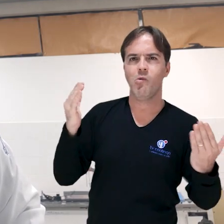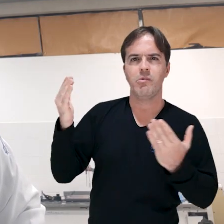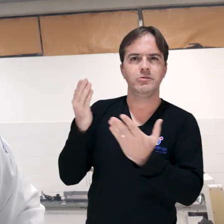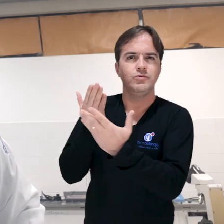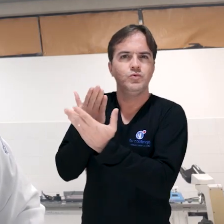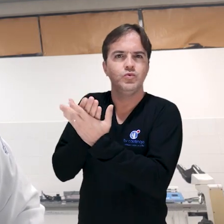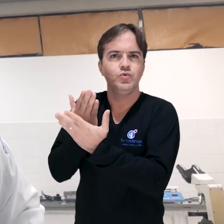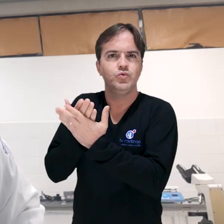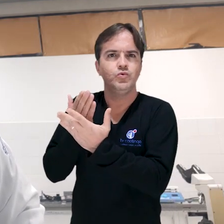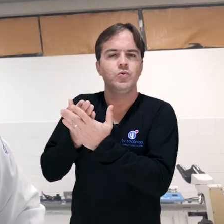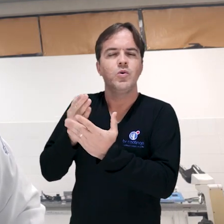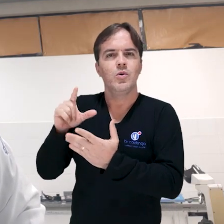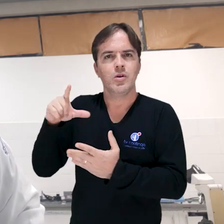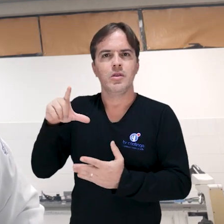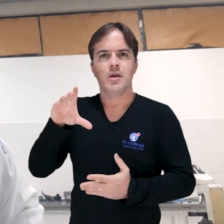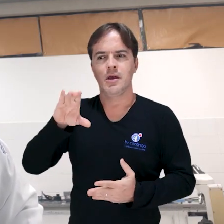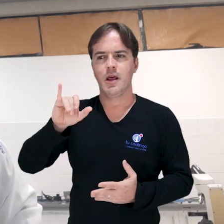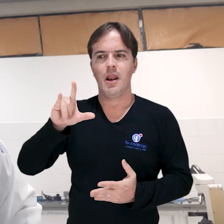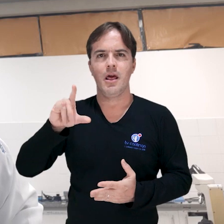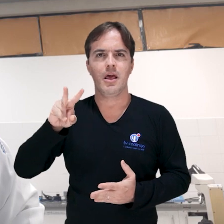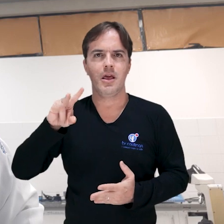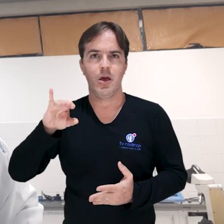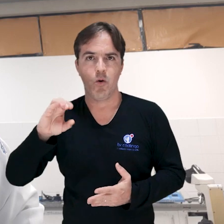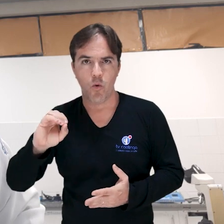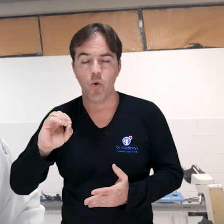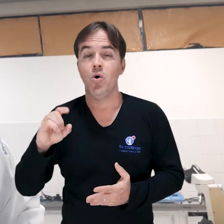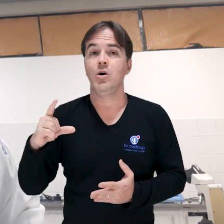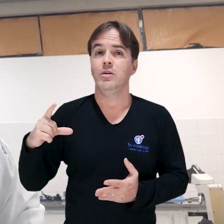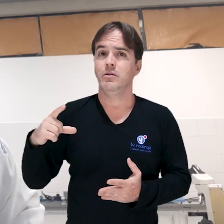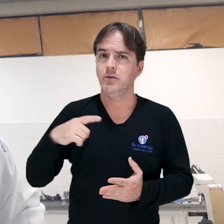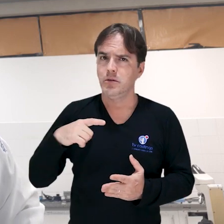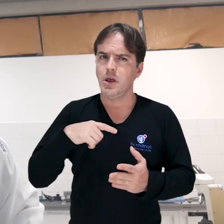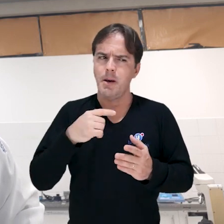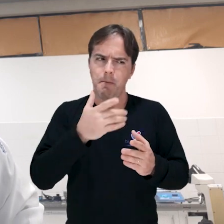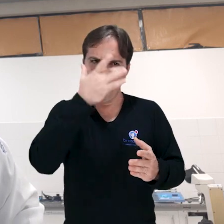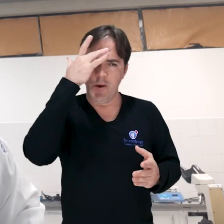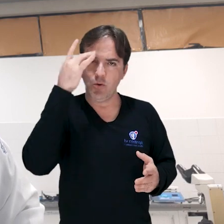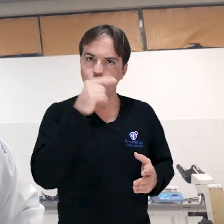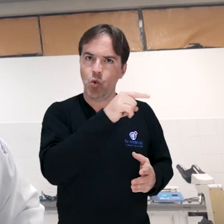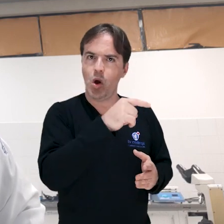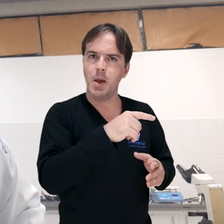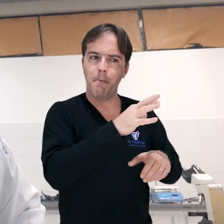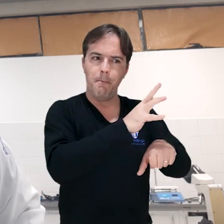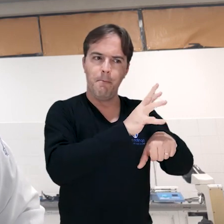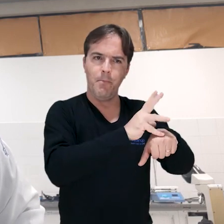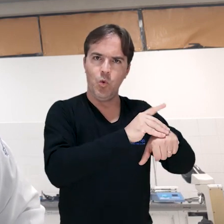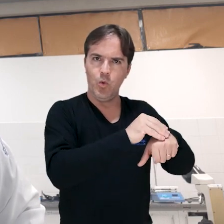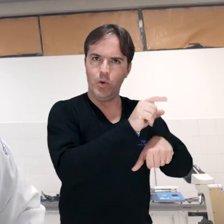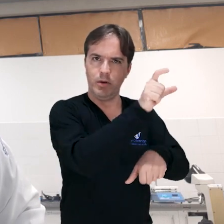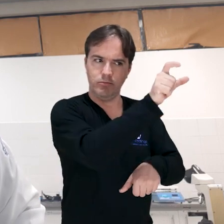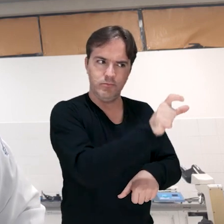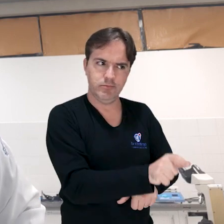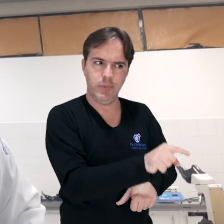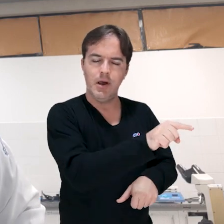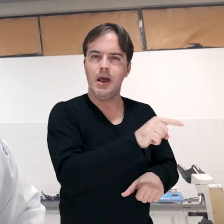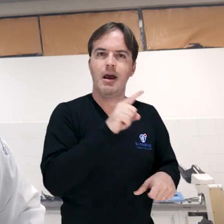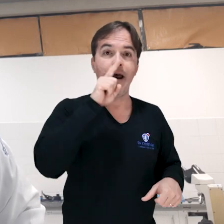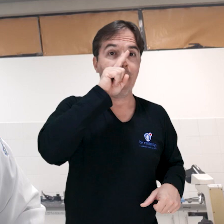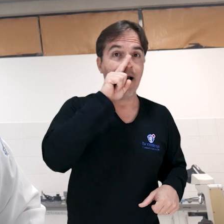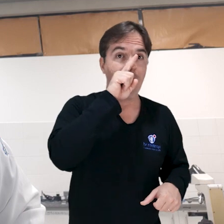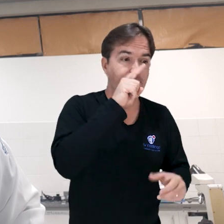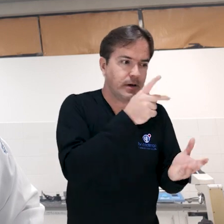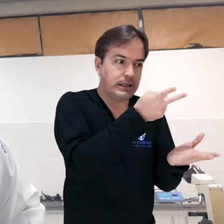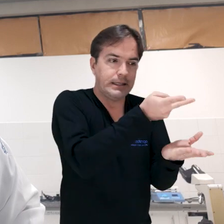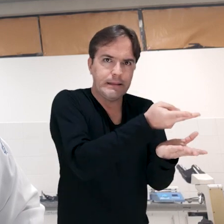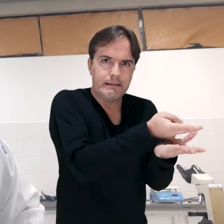realizados para o uso do Remdesivir nesse espectro de pacientes internados graves acometidos pelo SARS-CoV-2